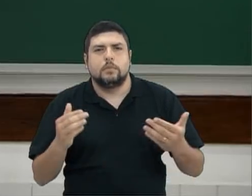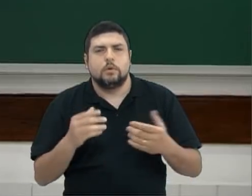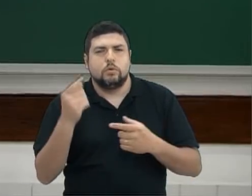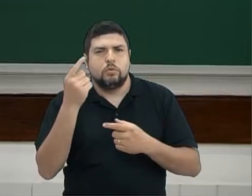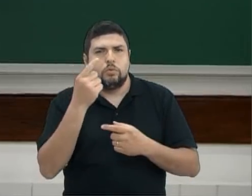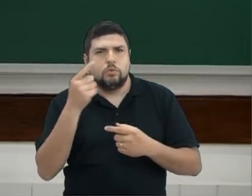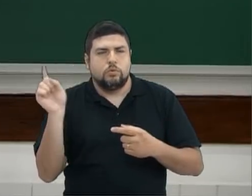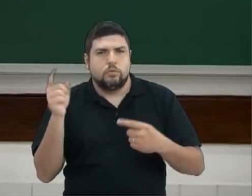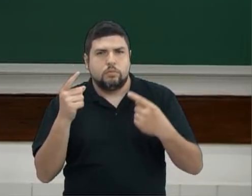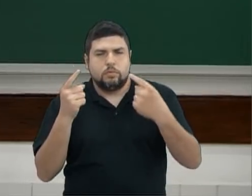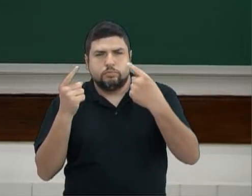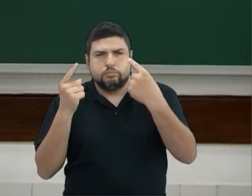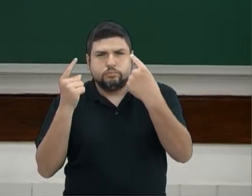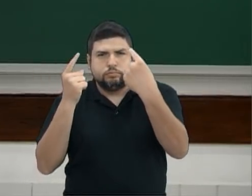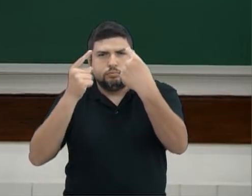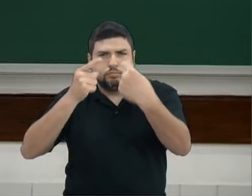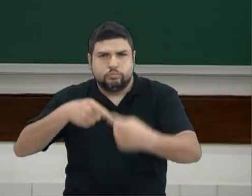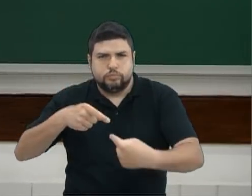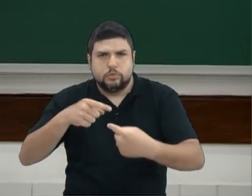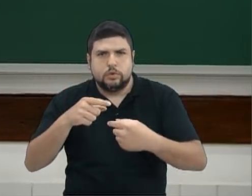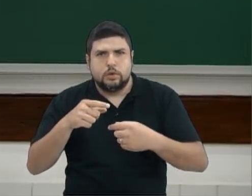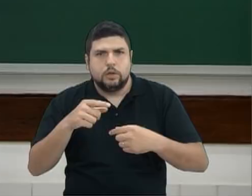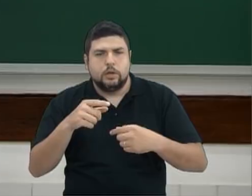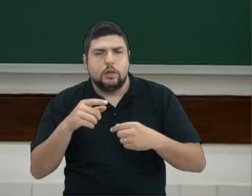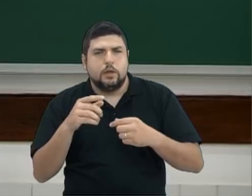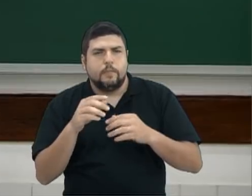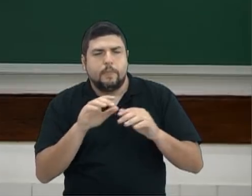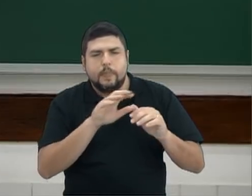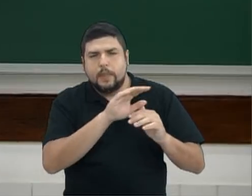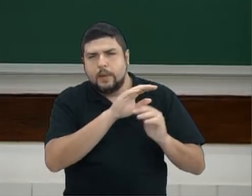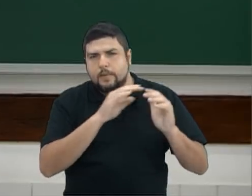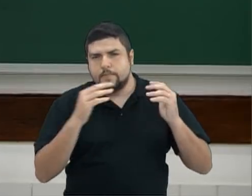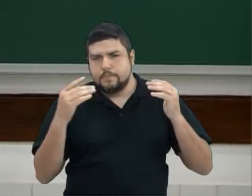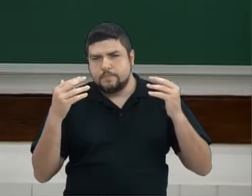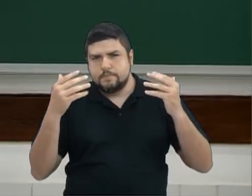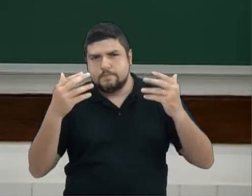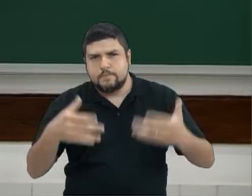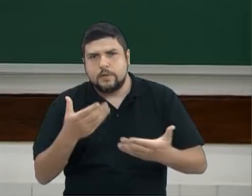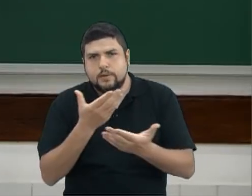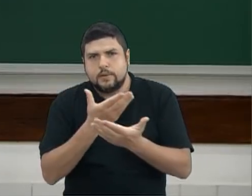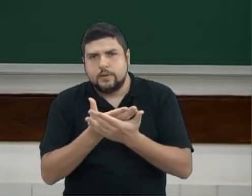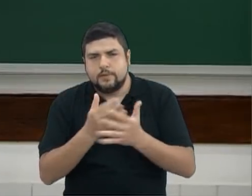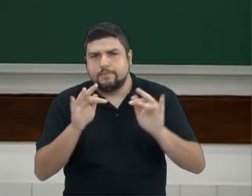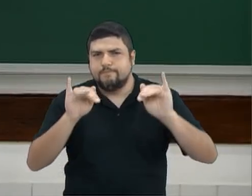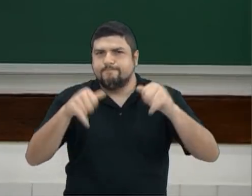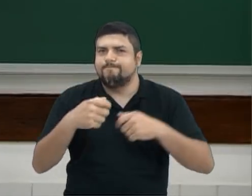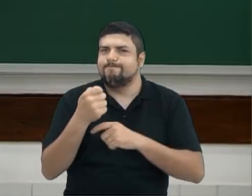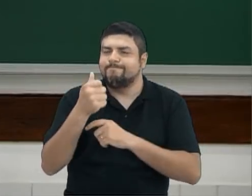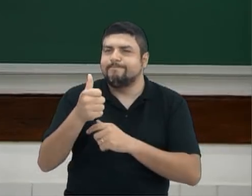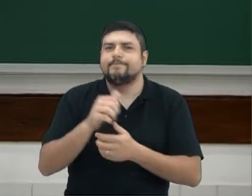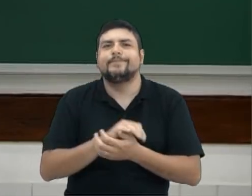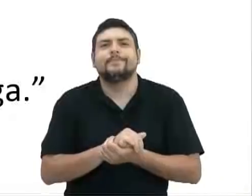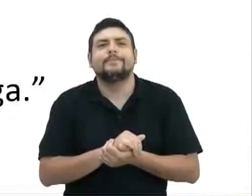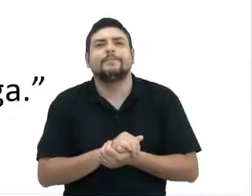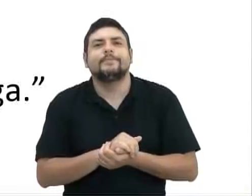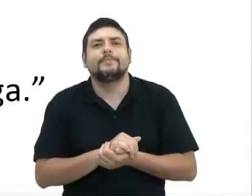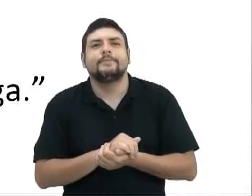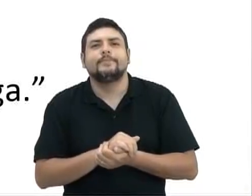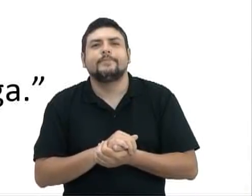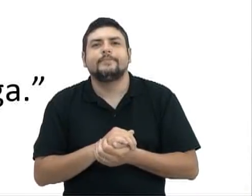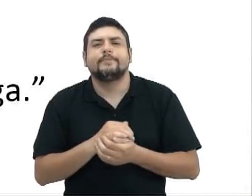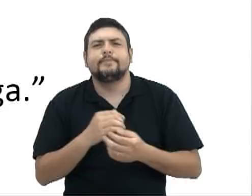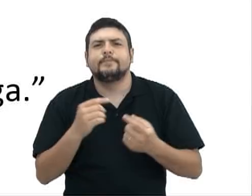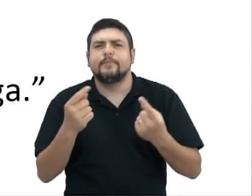agora para finalizar essa parte dos pronomes aqui de hoje? Vamos lá? Então, em qual